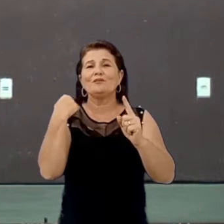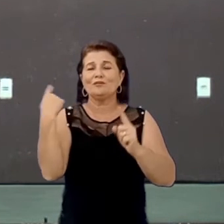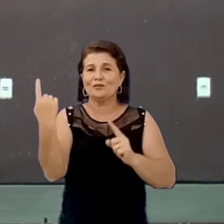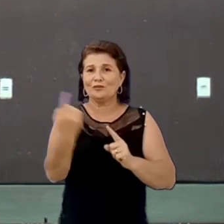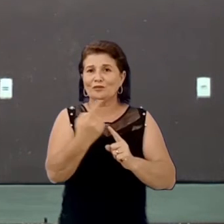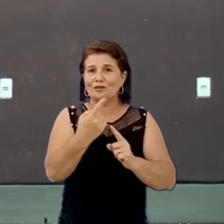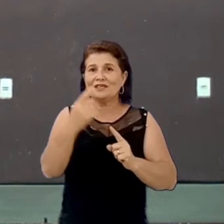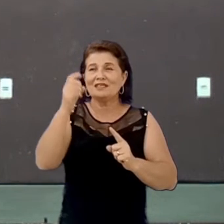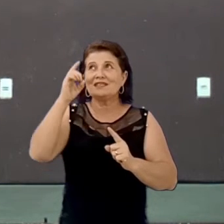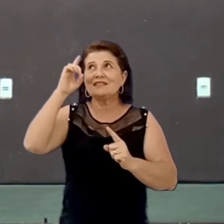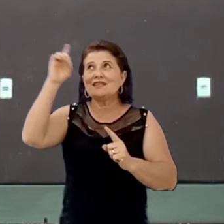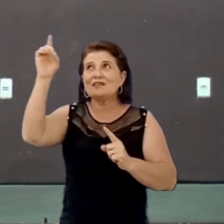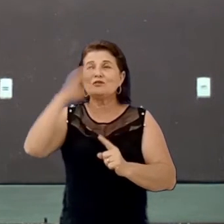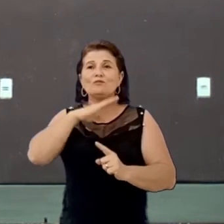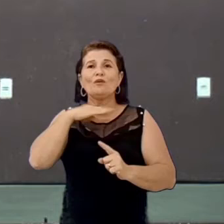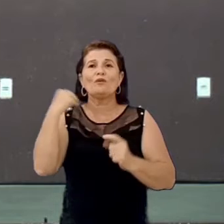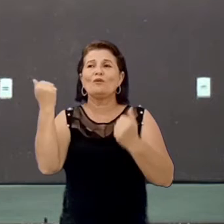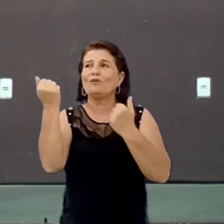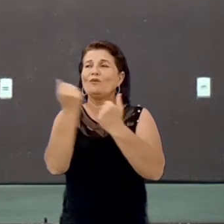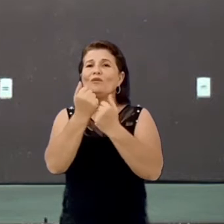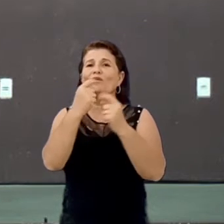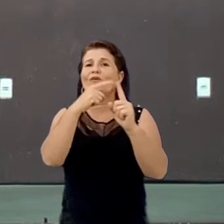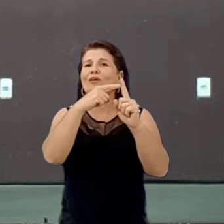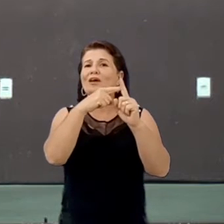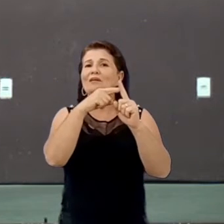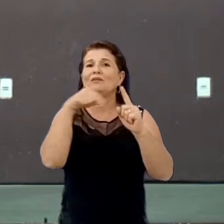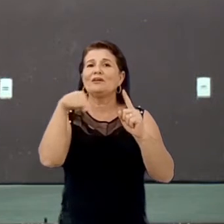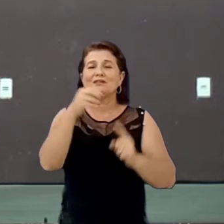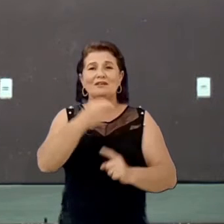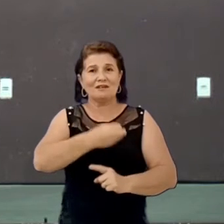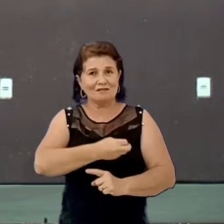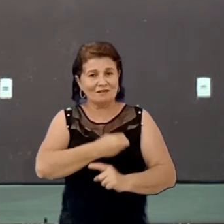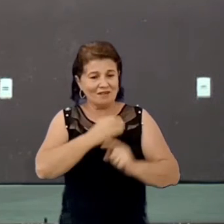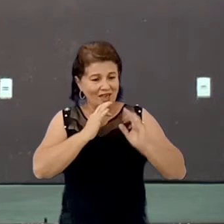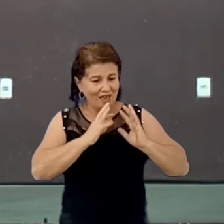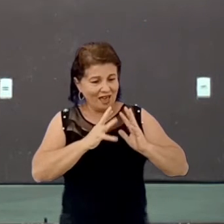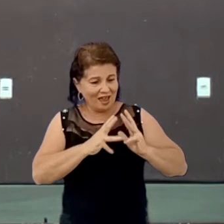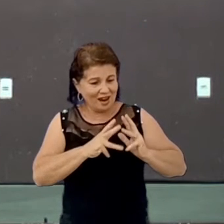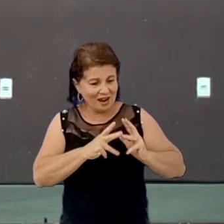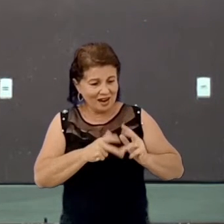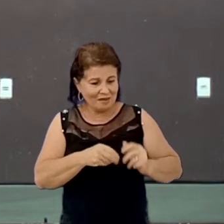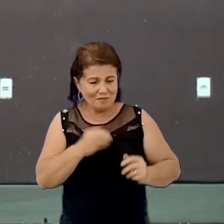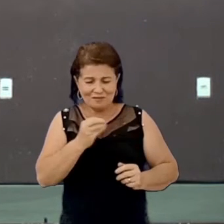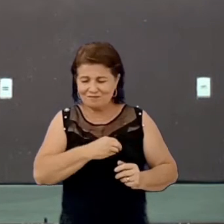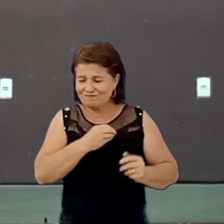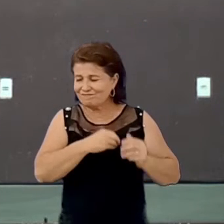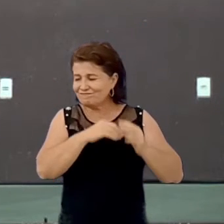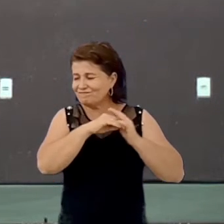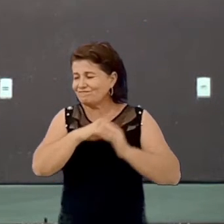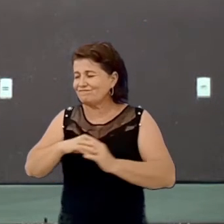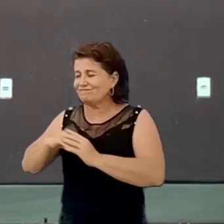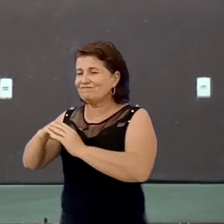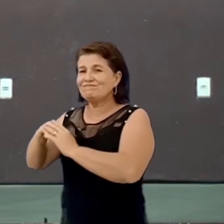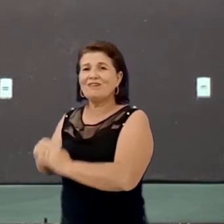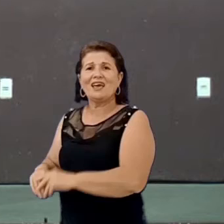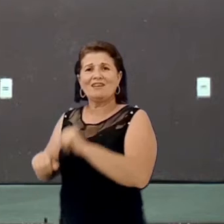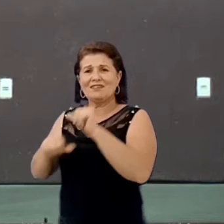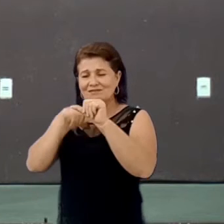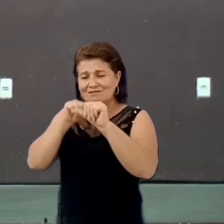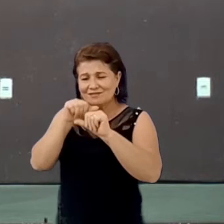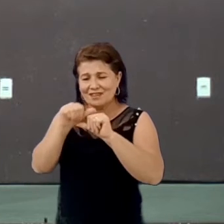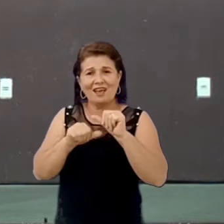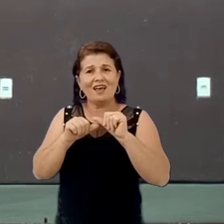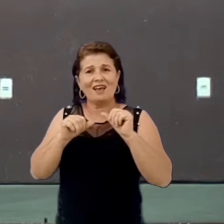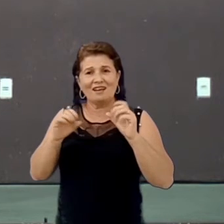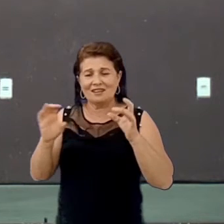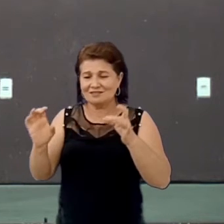próprio Deus morreu por você, para que você tivesse uma vida santa, para que você pudesse exatamente estar no meio desse povo,